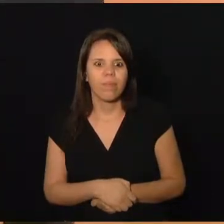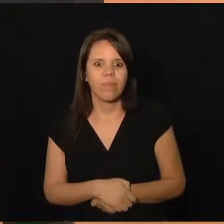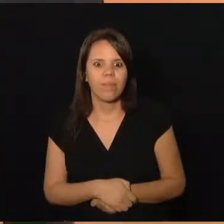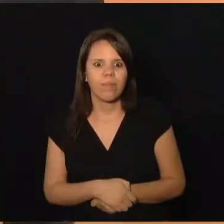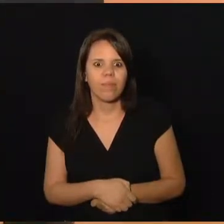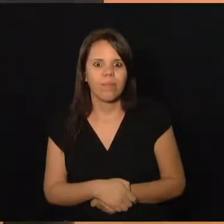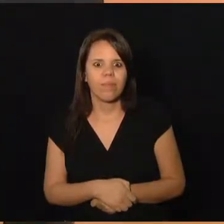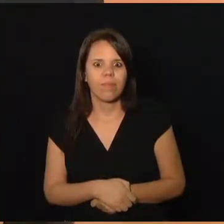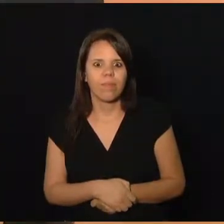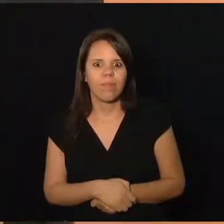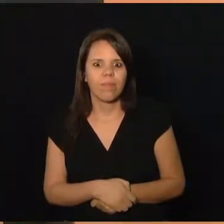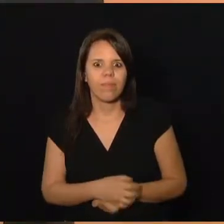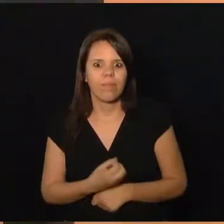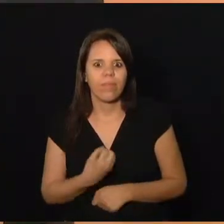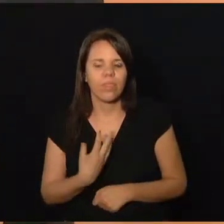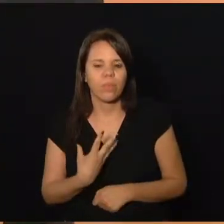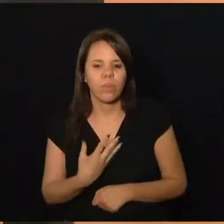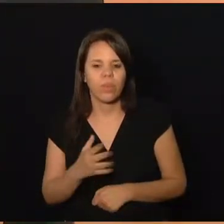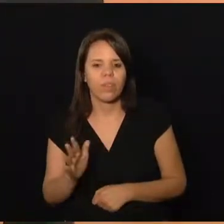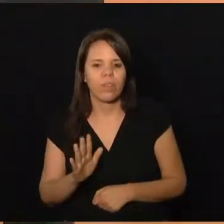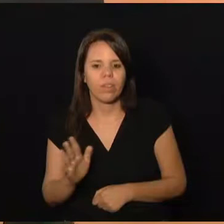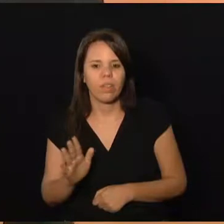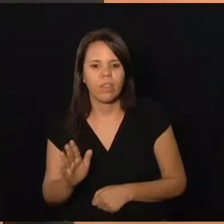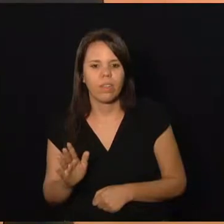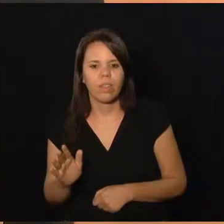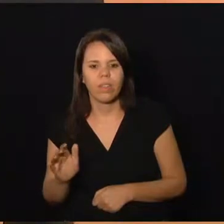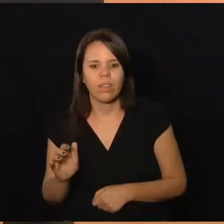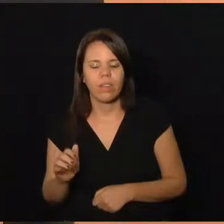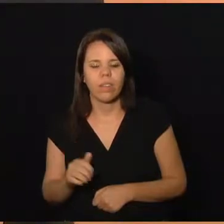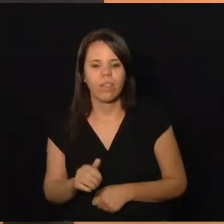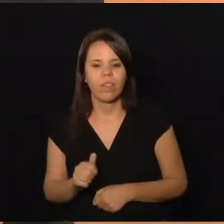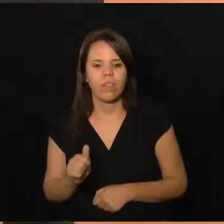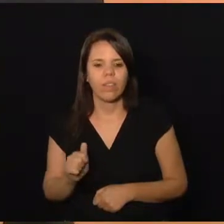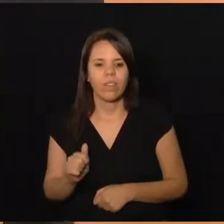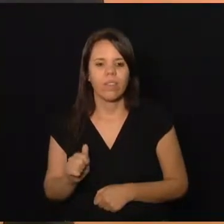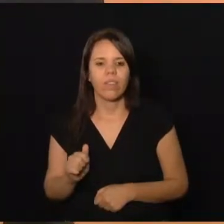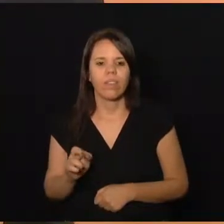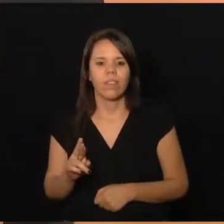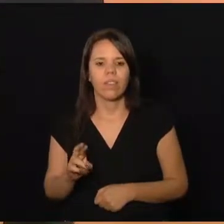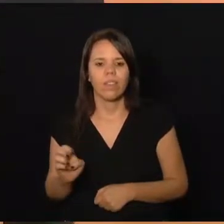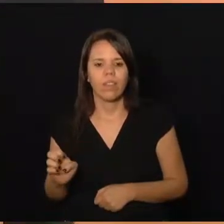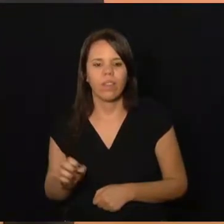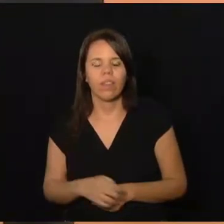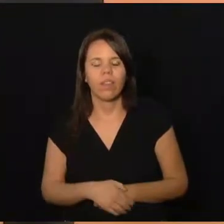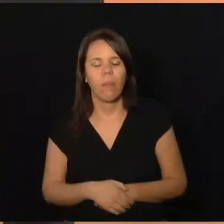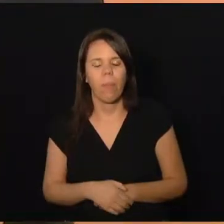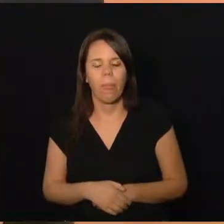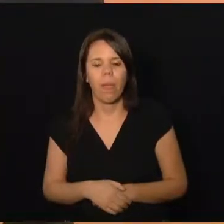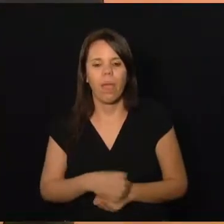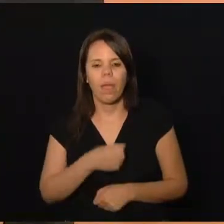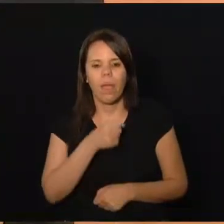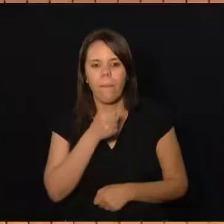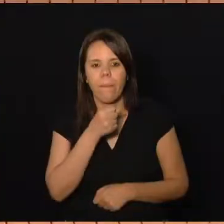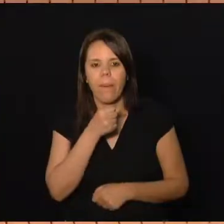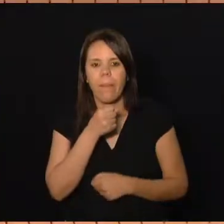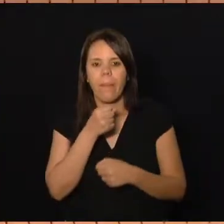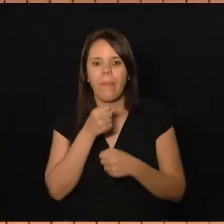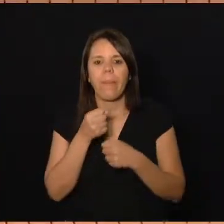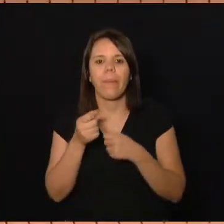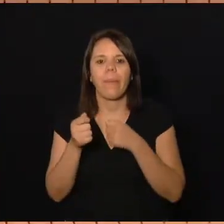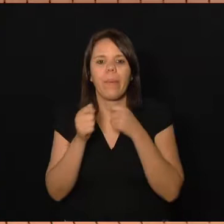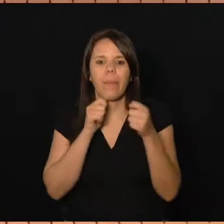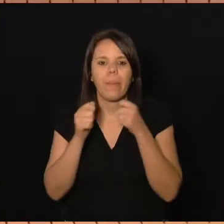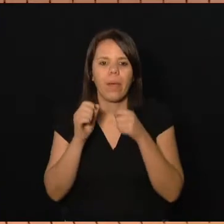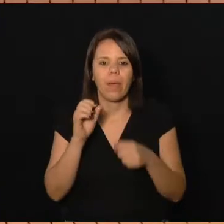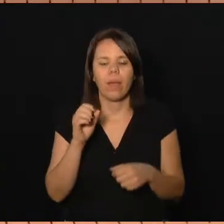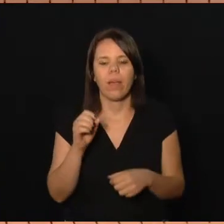Tudo bom, Débora? Olá, André. Boa tarde, vereadores, boa tarde. Eu vi uma reportagem que a ONU